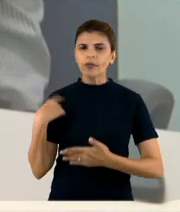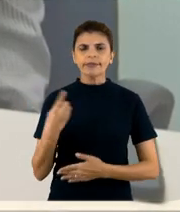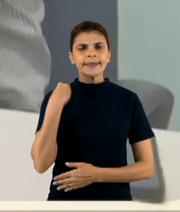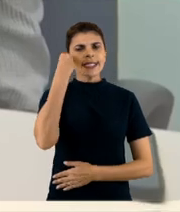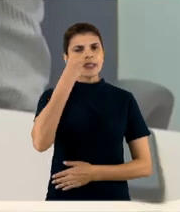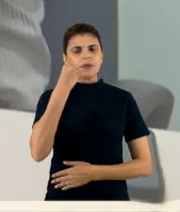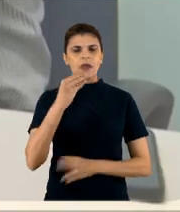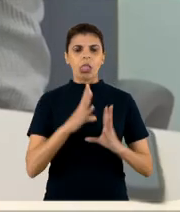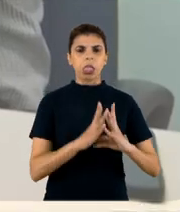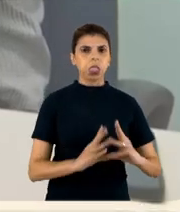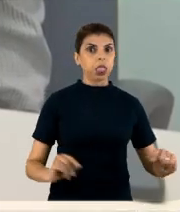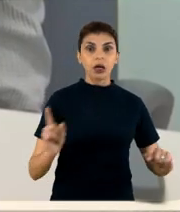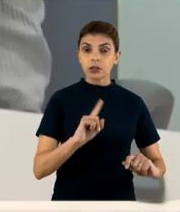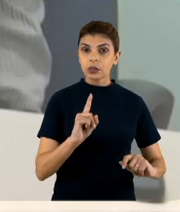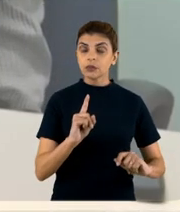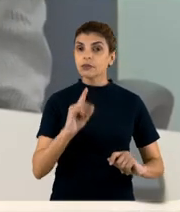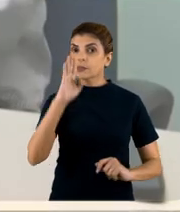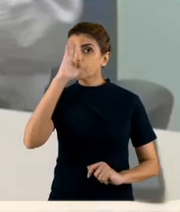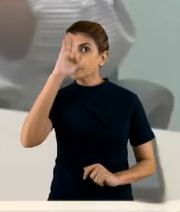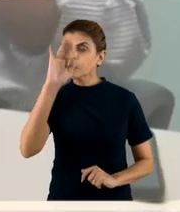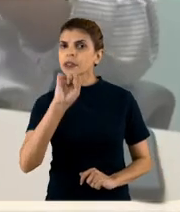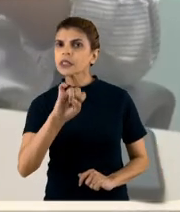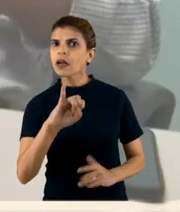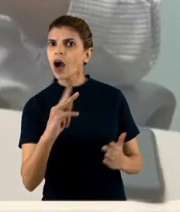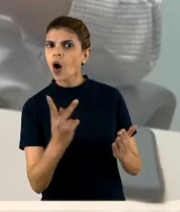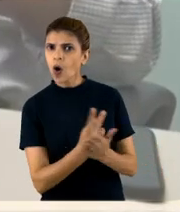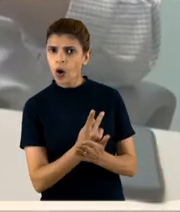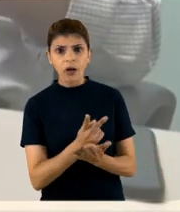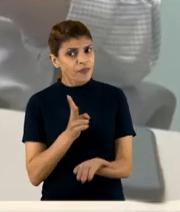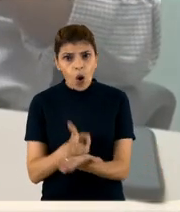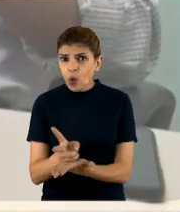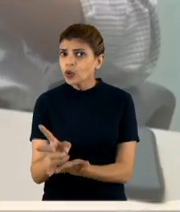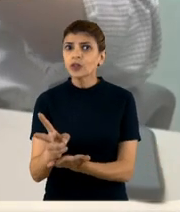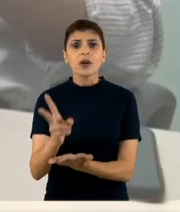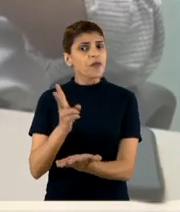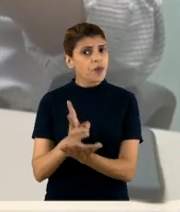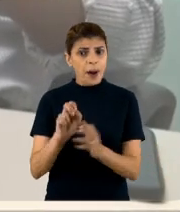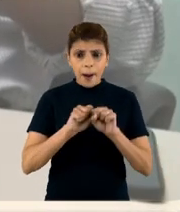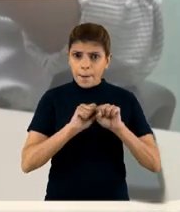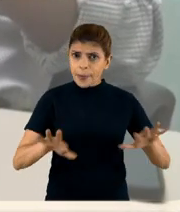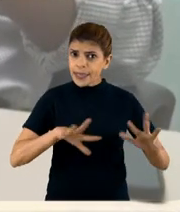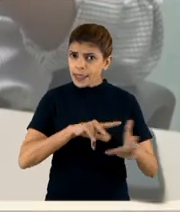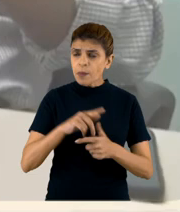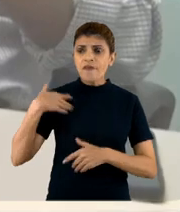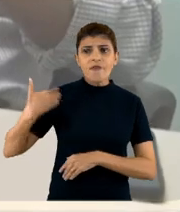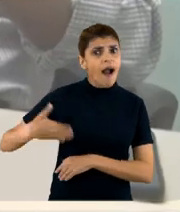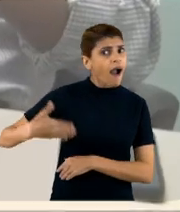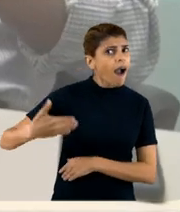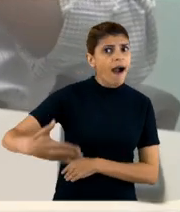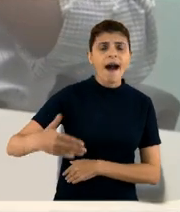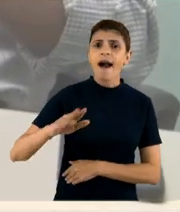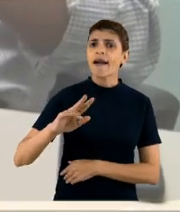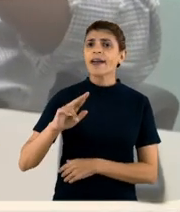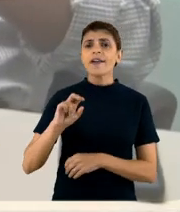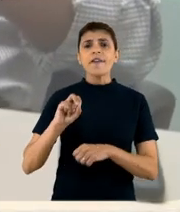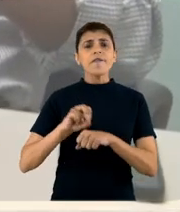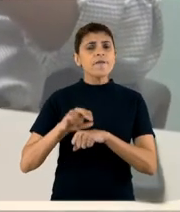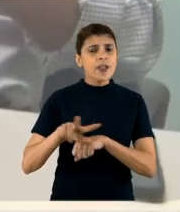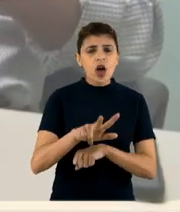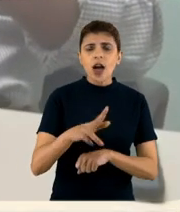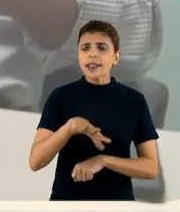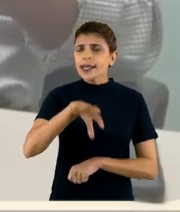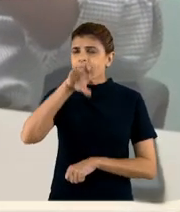que a gente não pode deixar passar, que é justamente o fato de que isso vai continuar acontecendo. Epidemias assim vão continuar